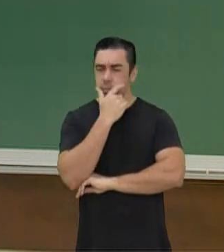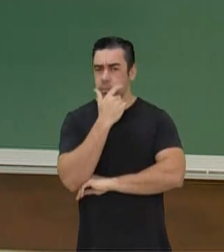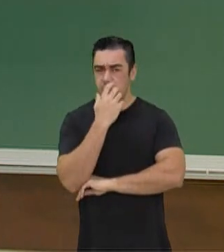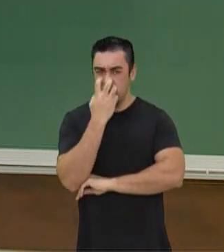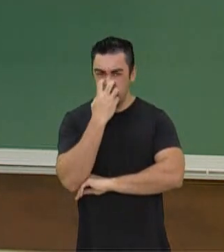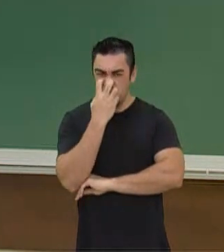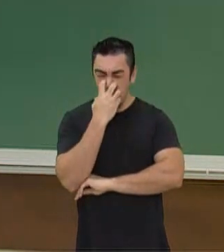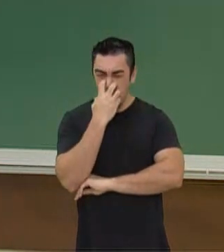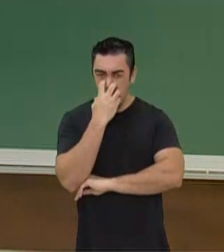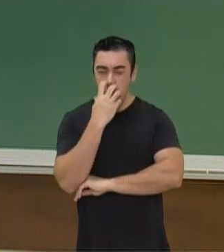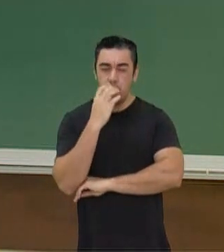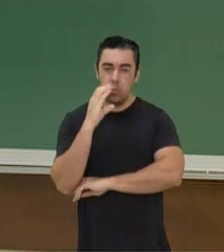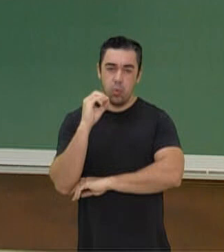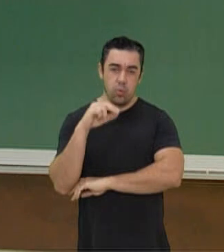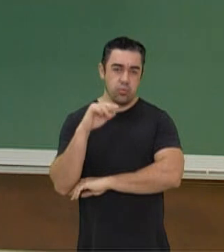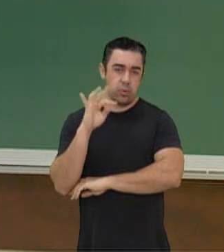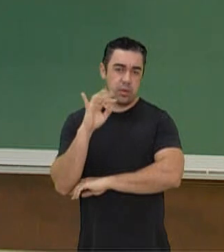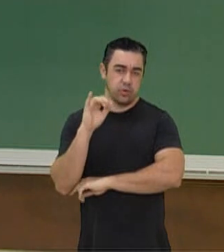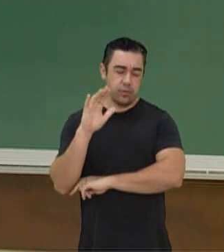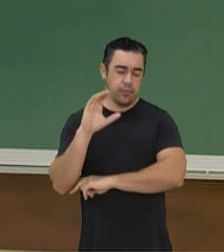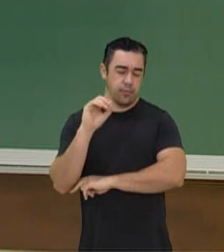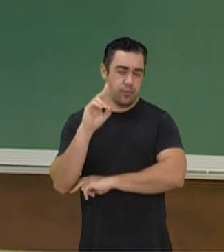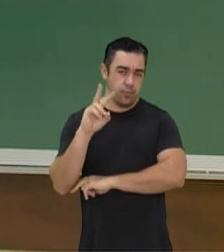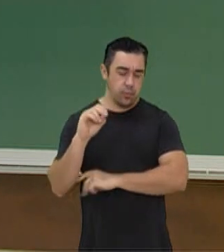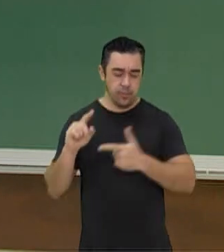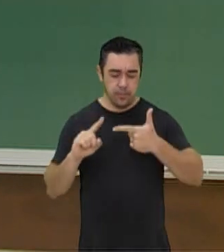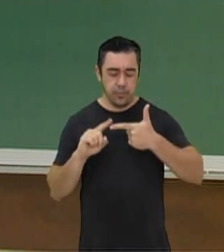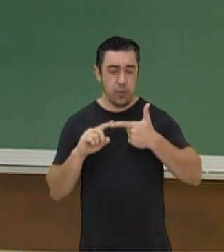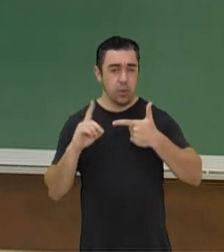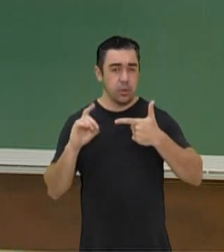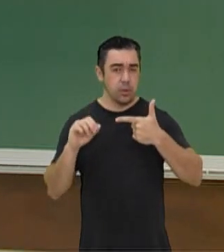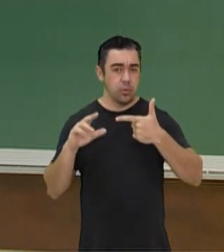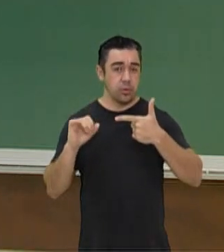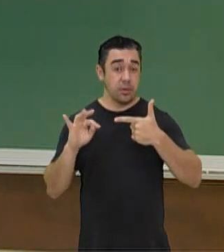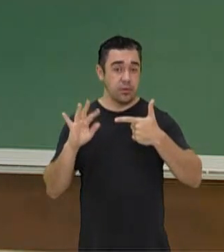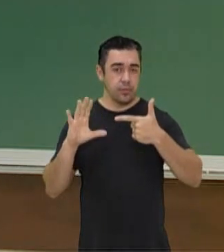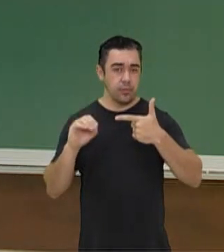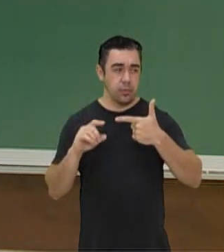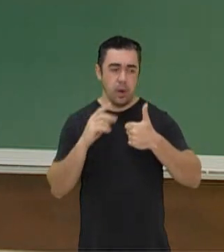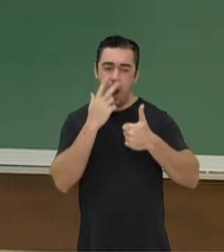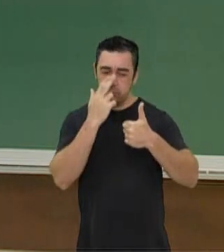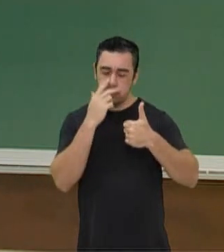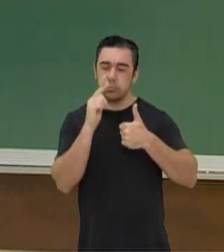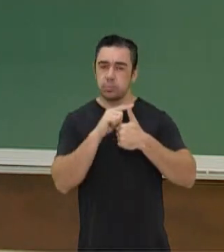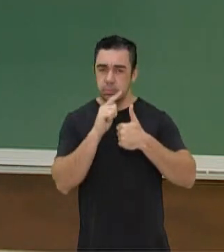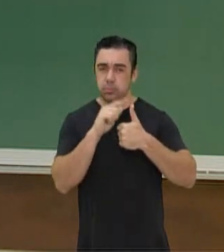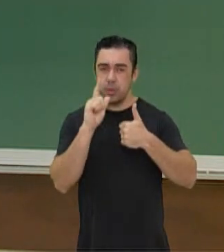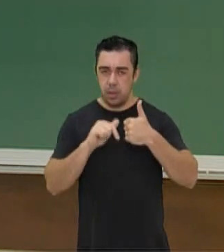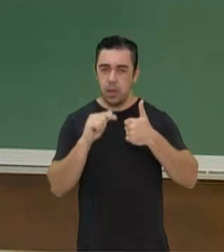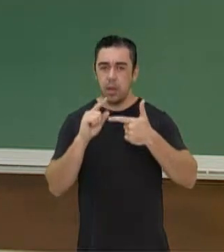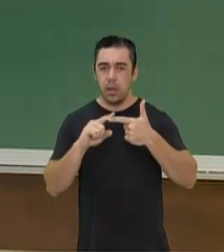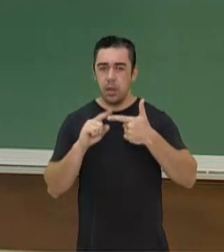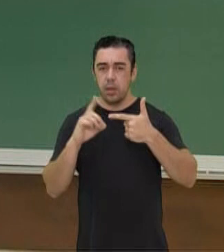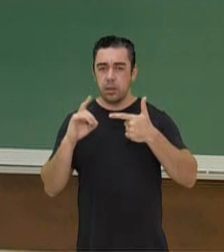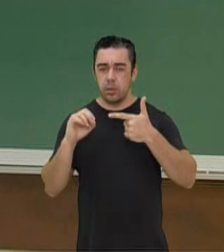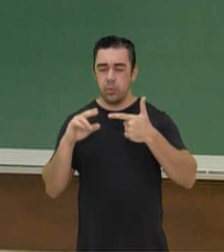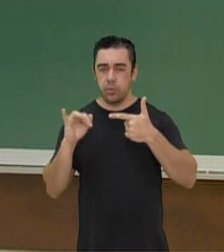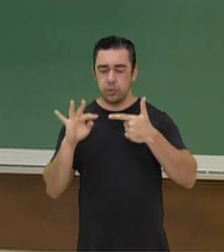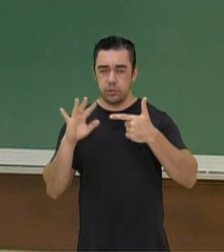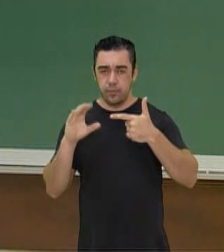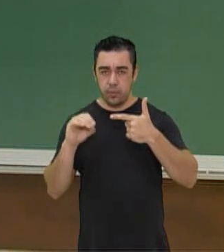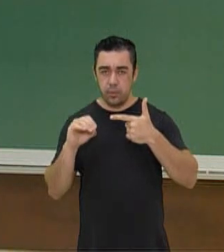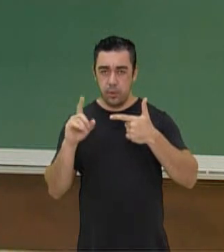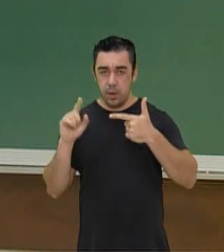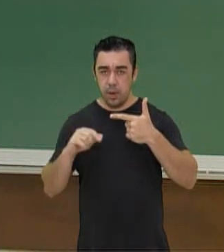né? Conotativo ou denotativo. Olha, eu espero que a professora Tânia esteja falando denotativamente, né?